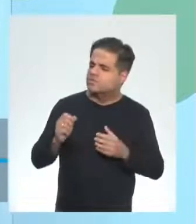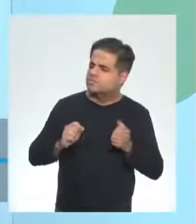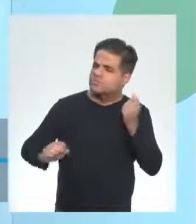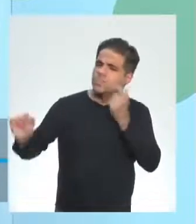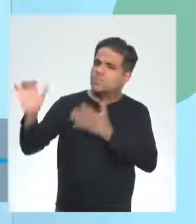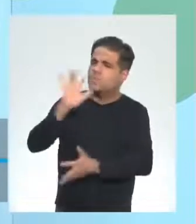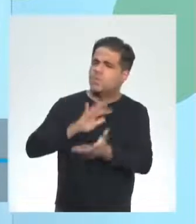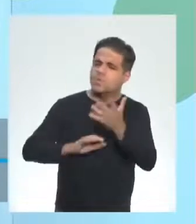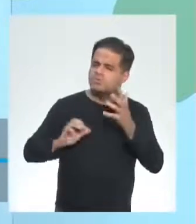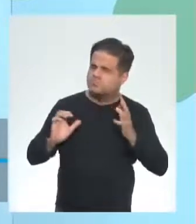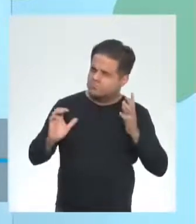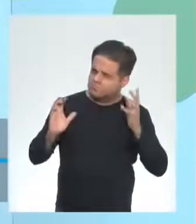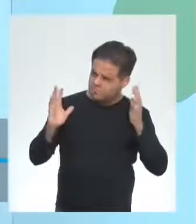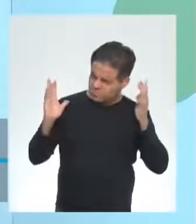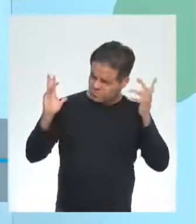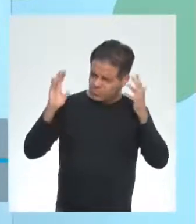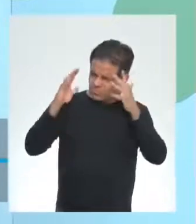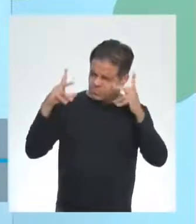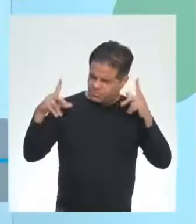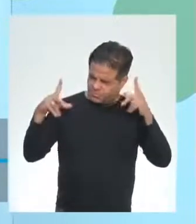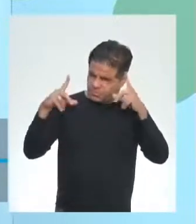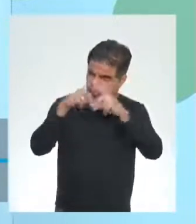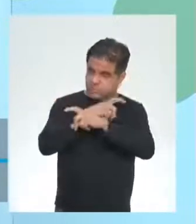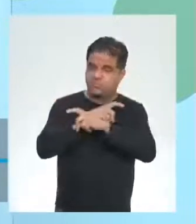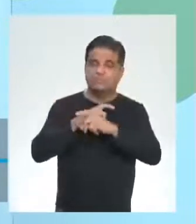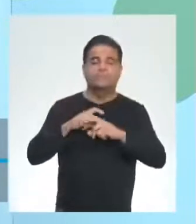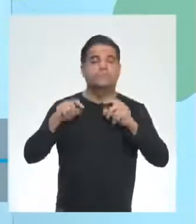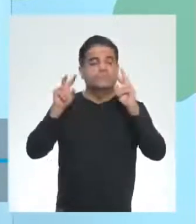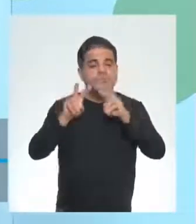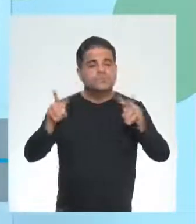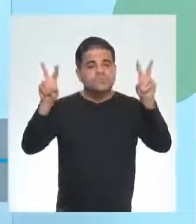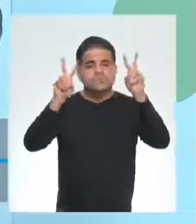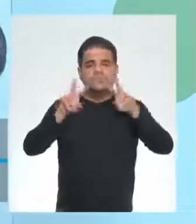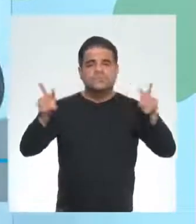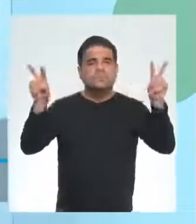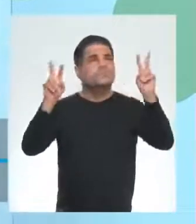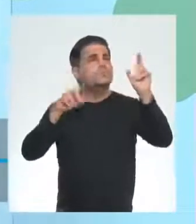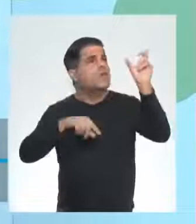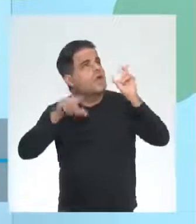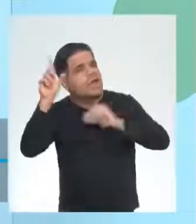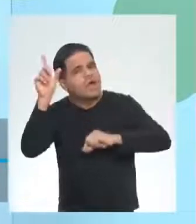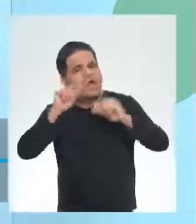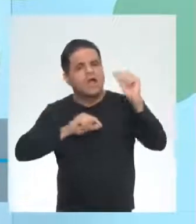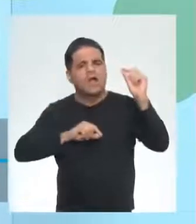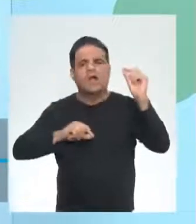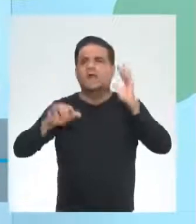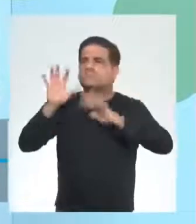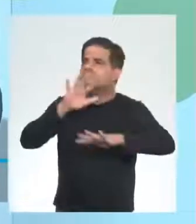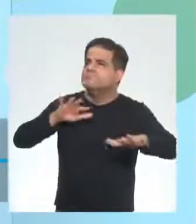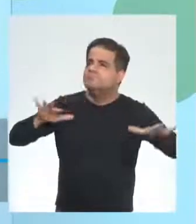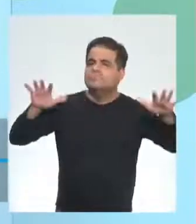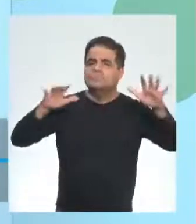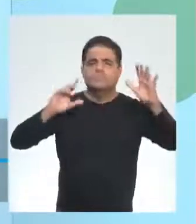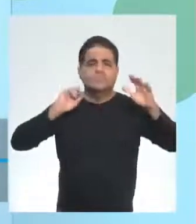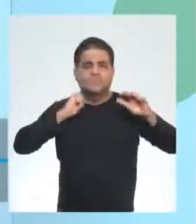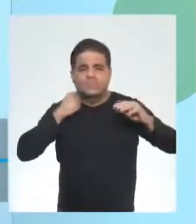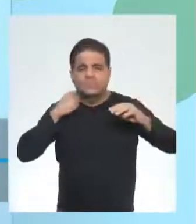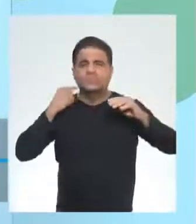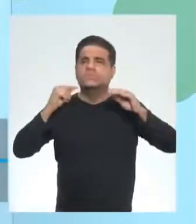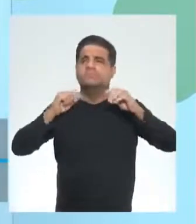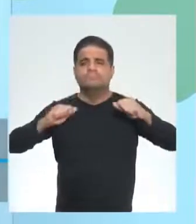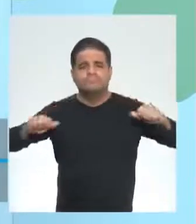luminosa, né? Essa poluição luminosa que dificulta também para, por exemplo, você visualizar as estrelas, né? Olhar para o espaço, né? Muita poluição